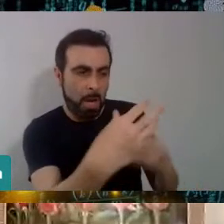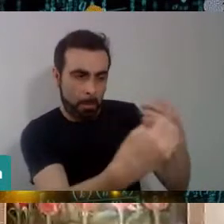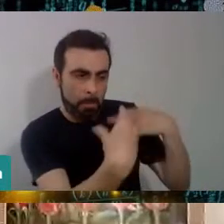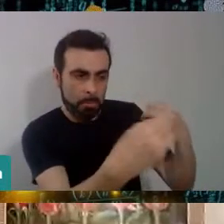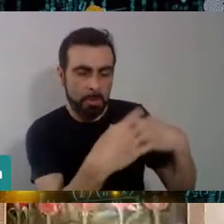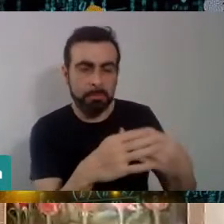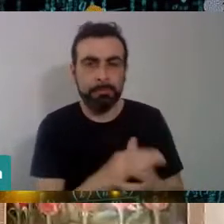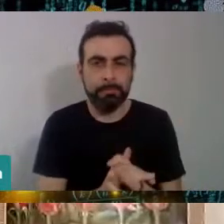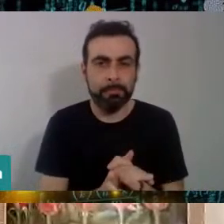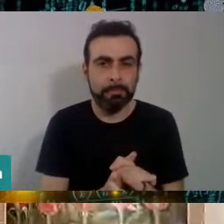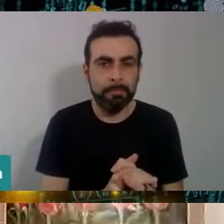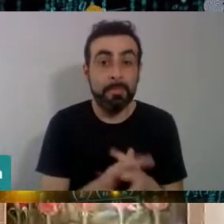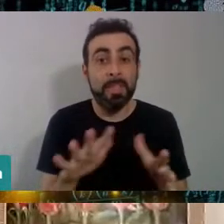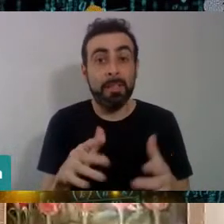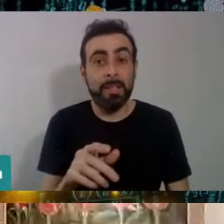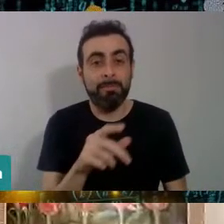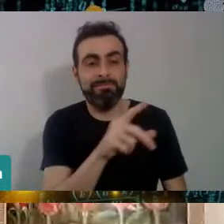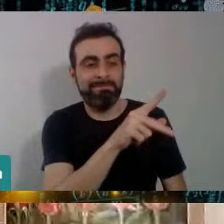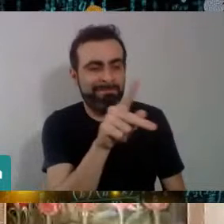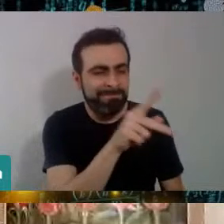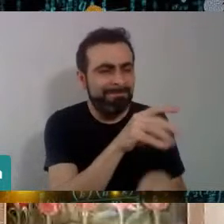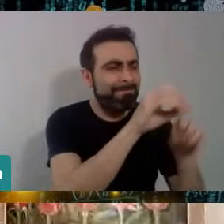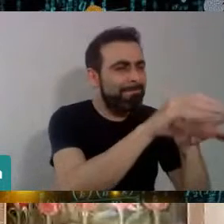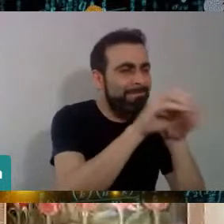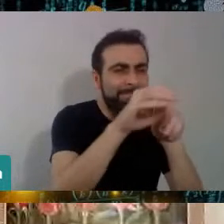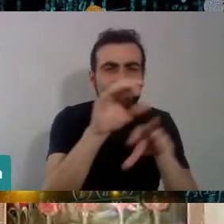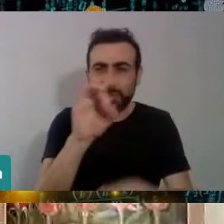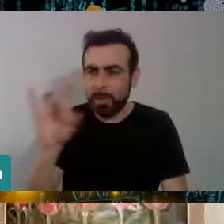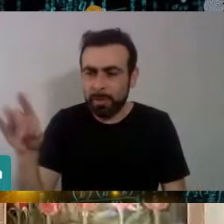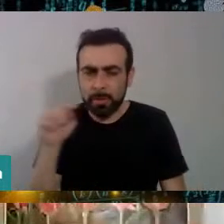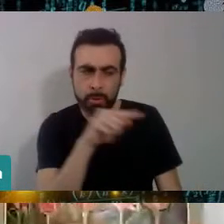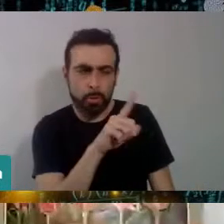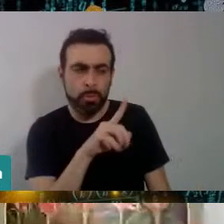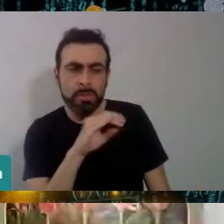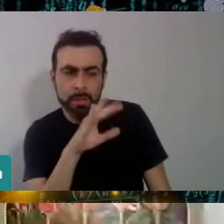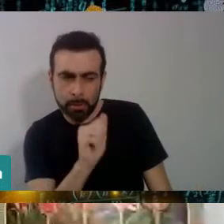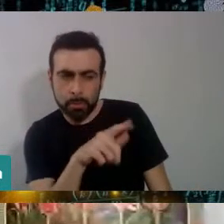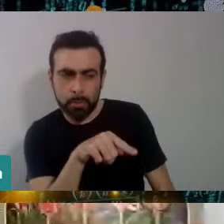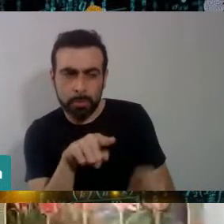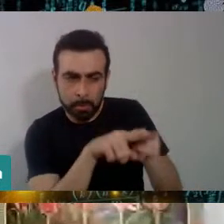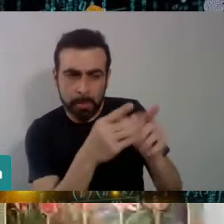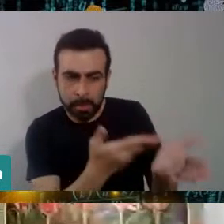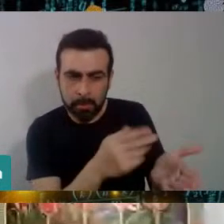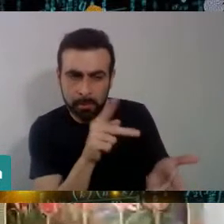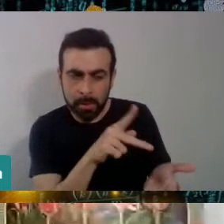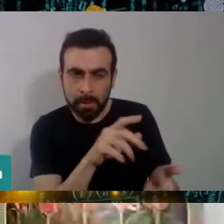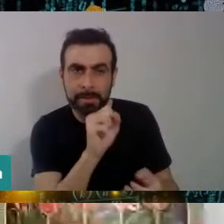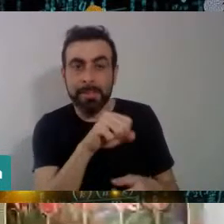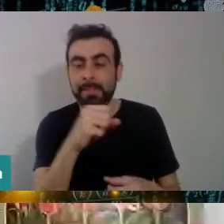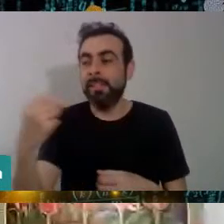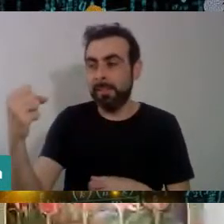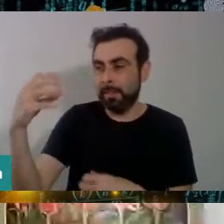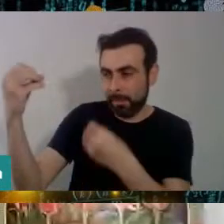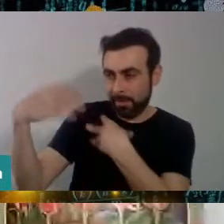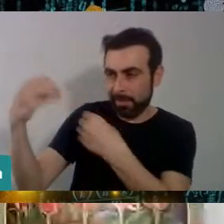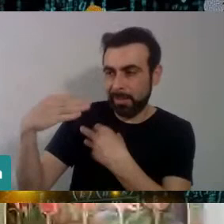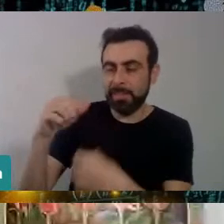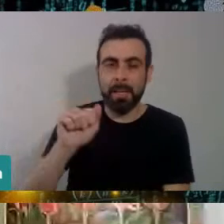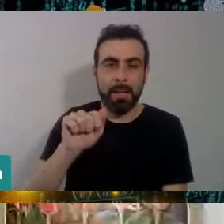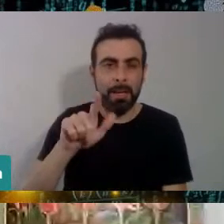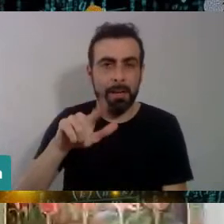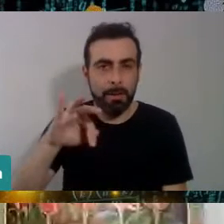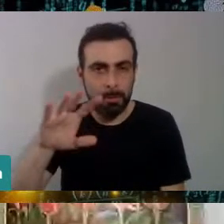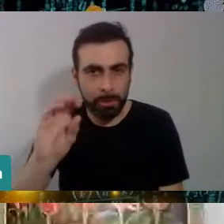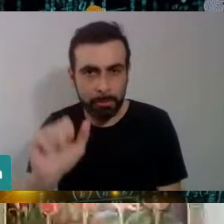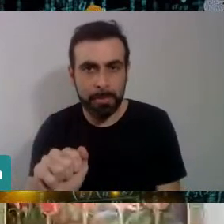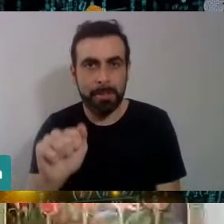Então ela foi professora de todos. Foi. O Luciano também, Luciano? Foi sim, foi minha professora de álgebra. Ah,